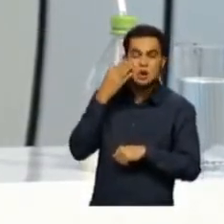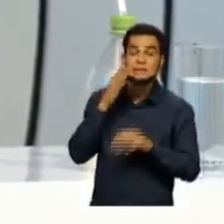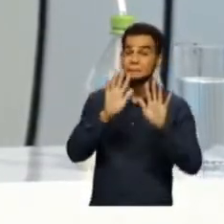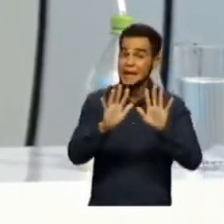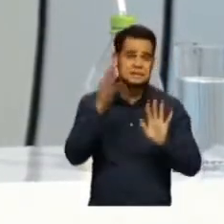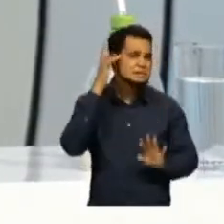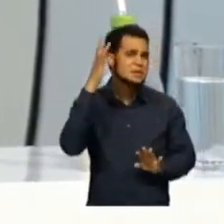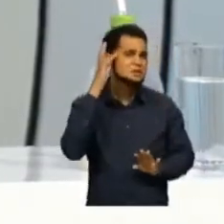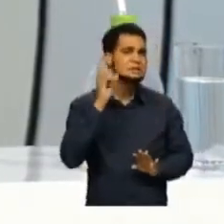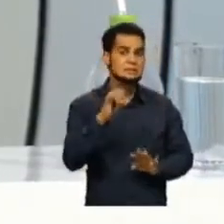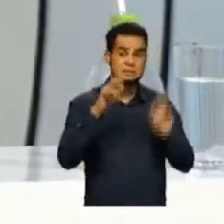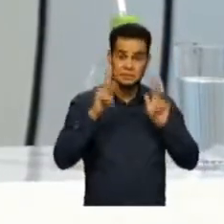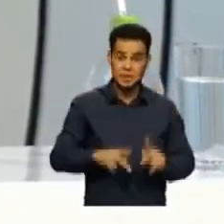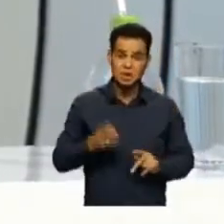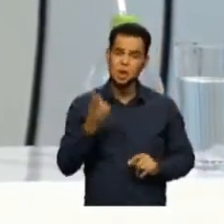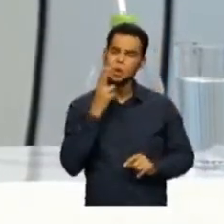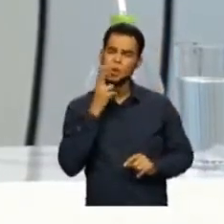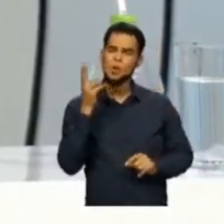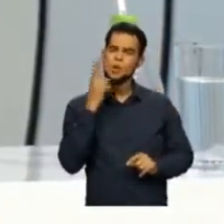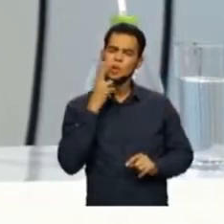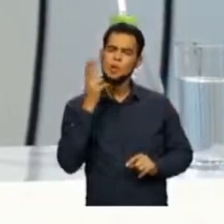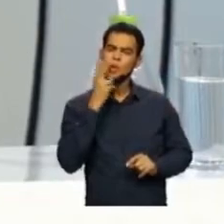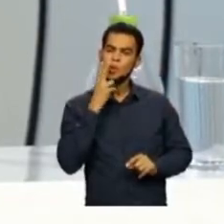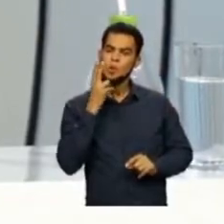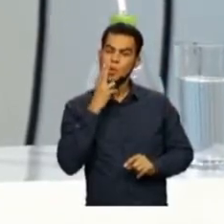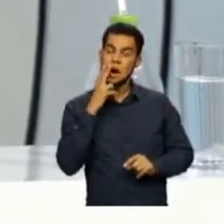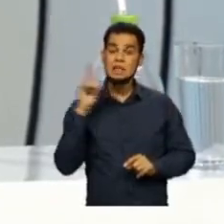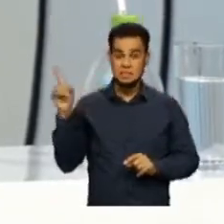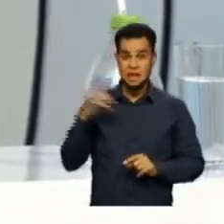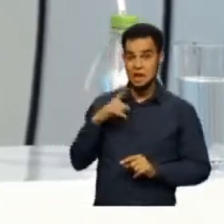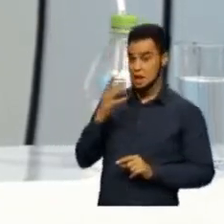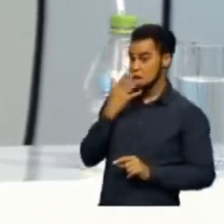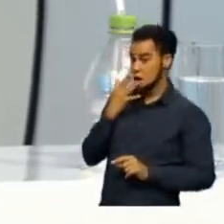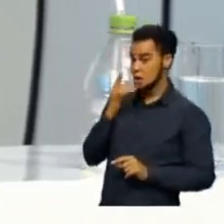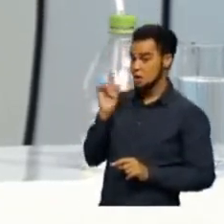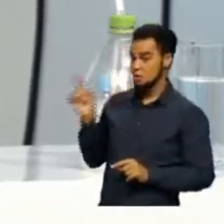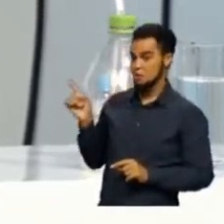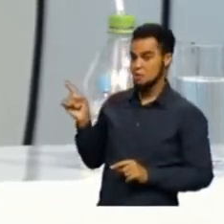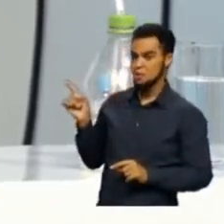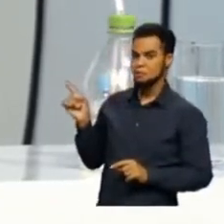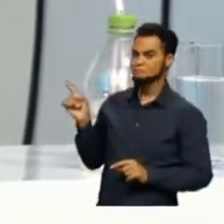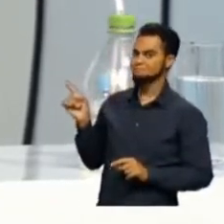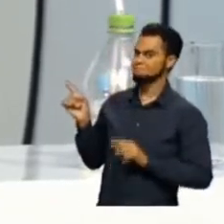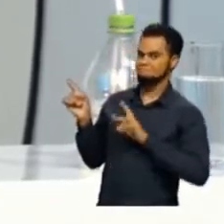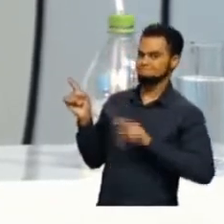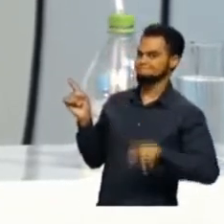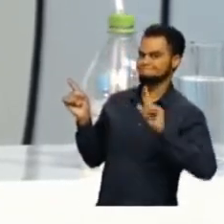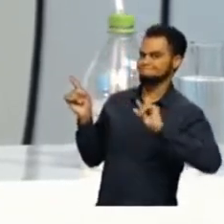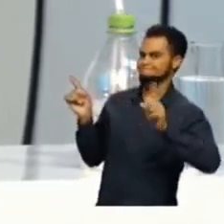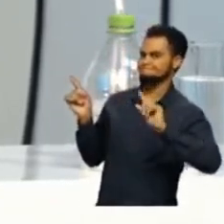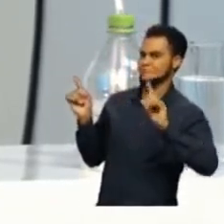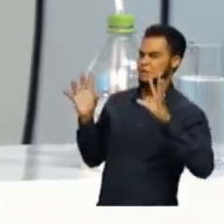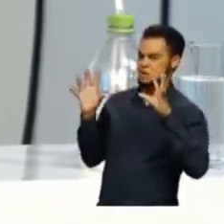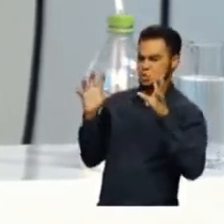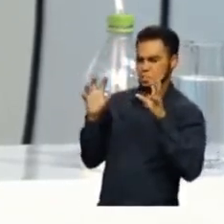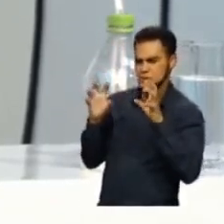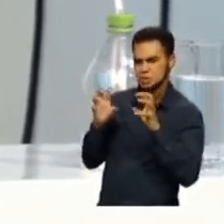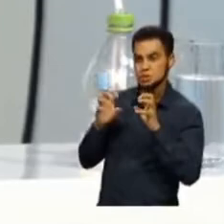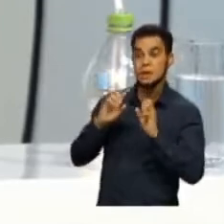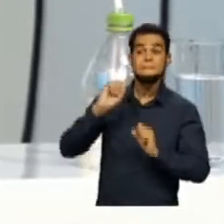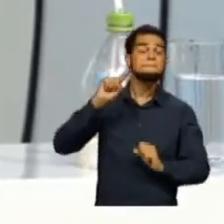fumasse, não ia ter essa cor rosadinha, bonita, seria um pulmão um pouco mais escuro. Então, na próxima aula, que é